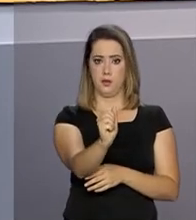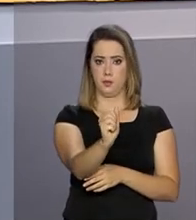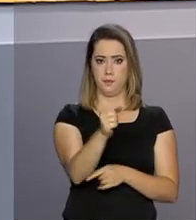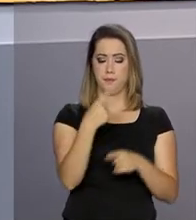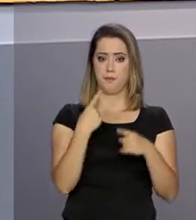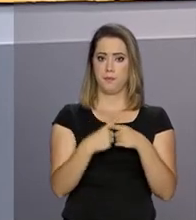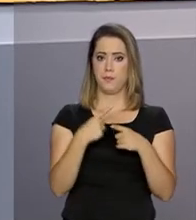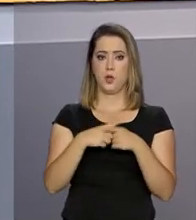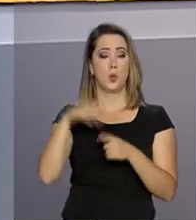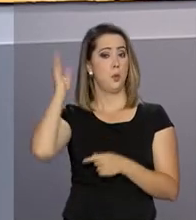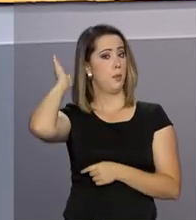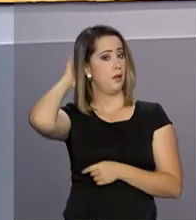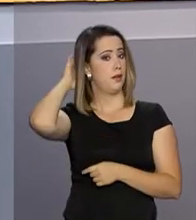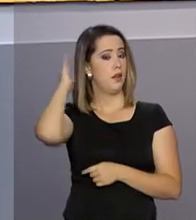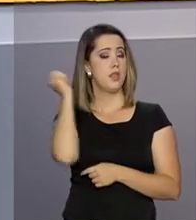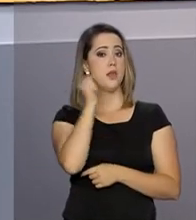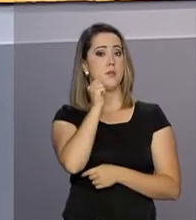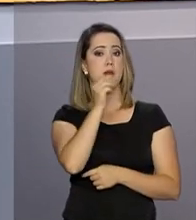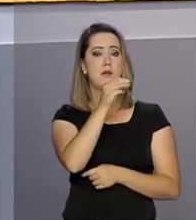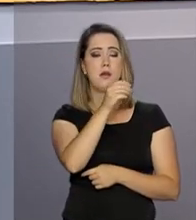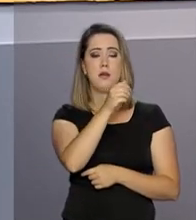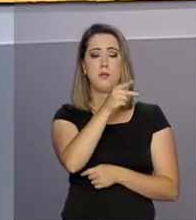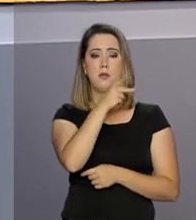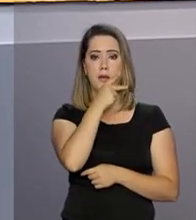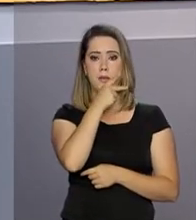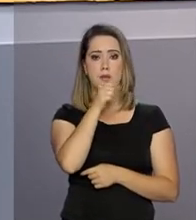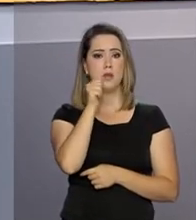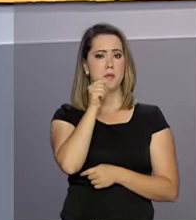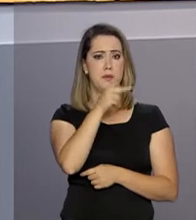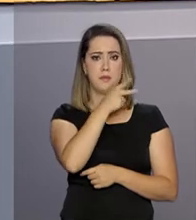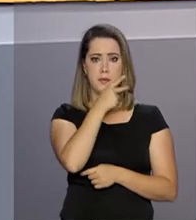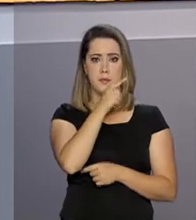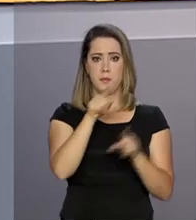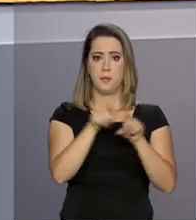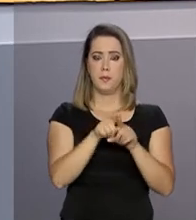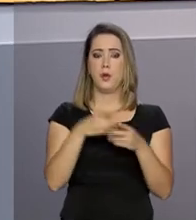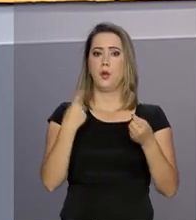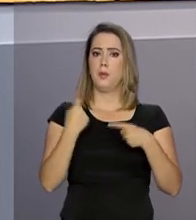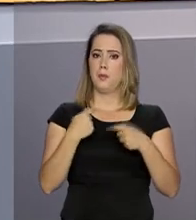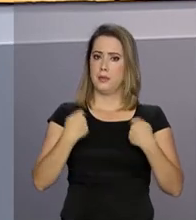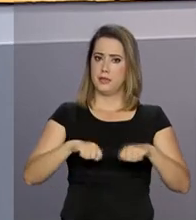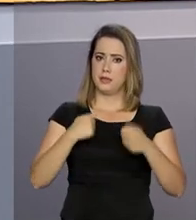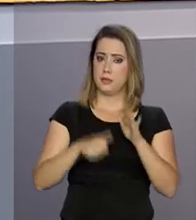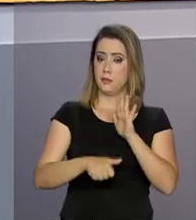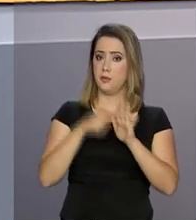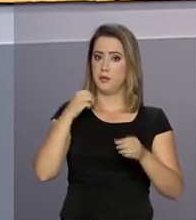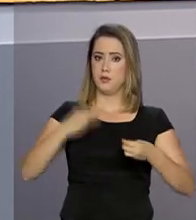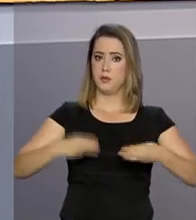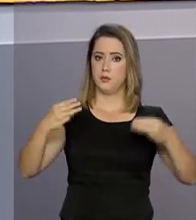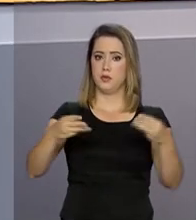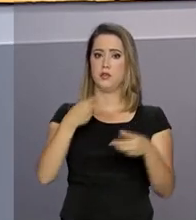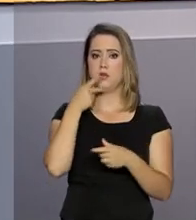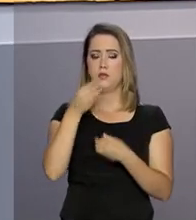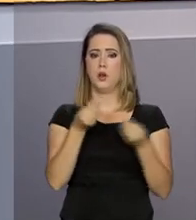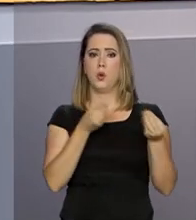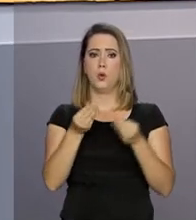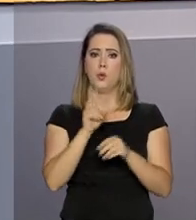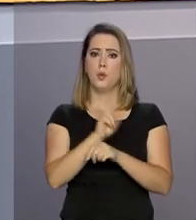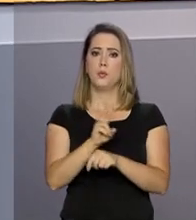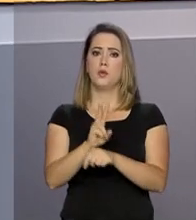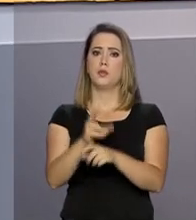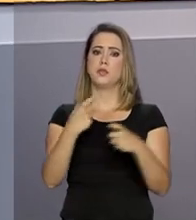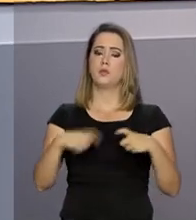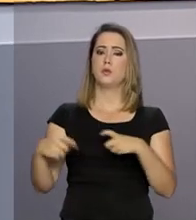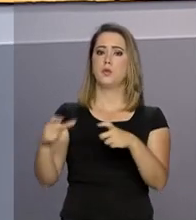que fica nos estados do pará e amapá o ministério vai debater com a sociedade sobre as alternativas de proteção